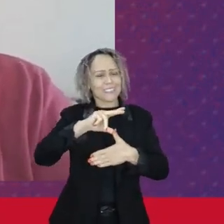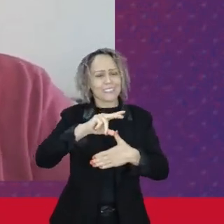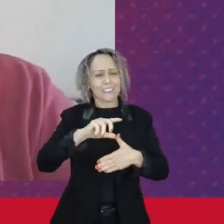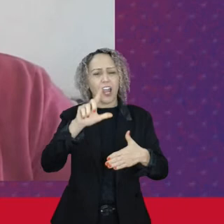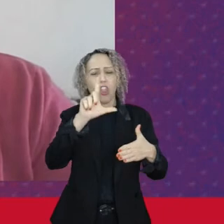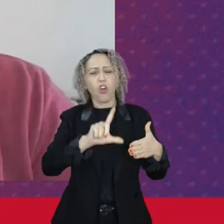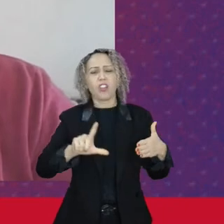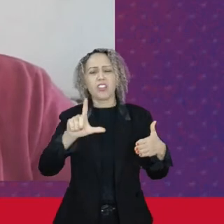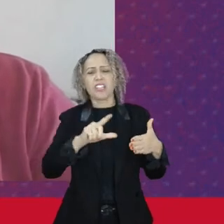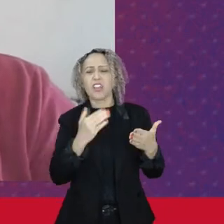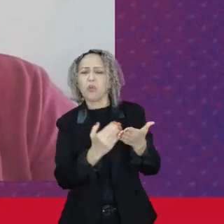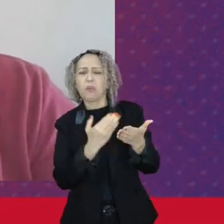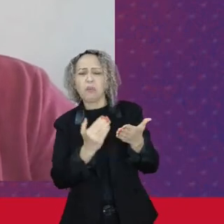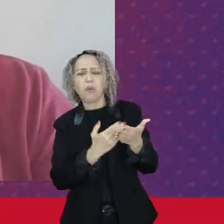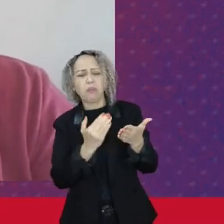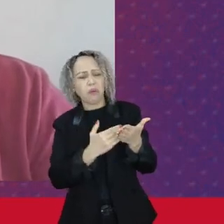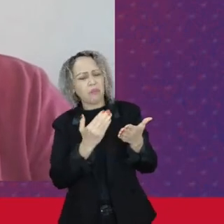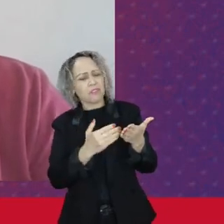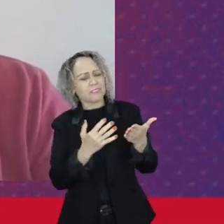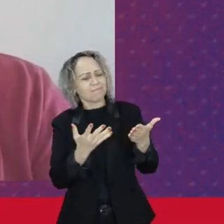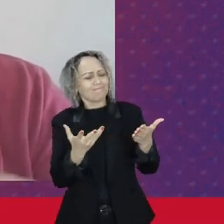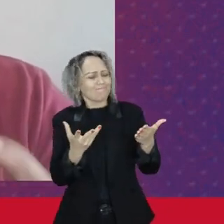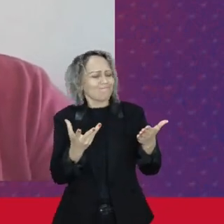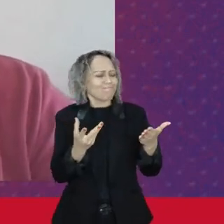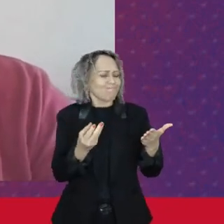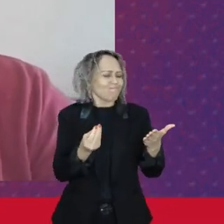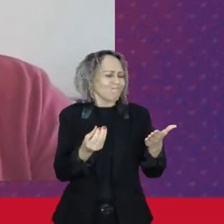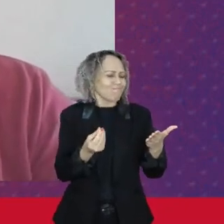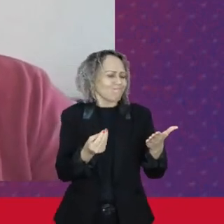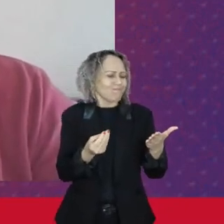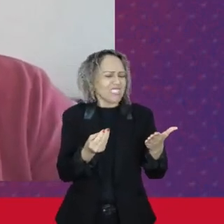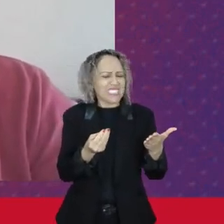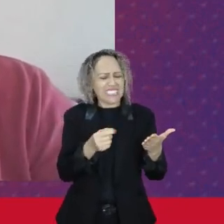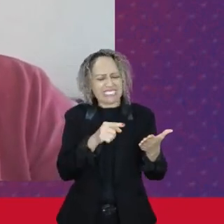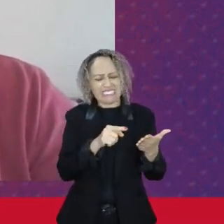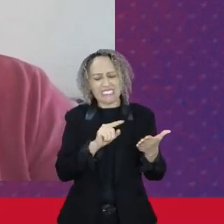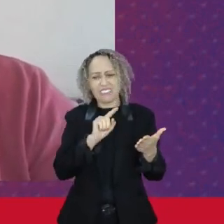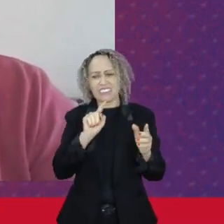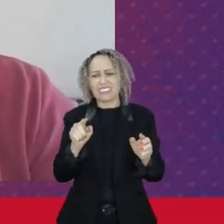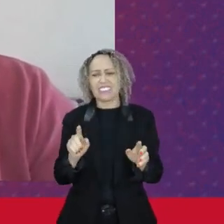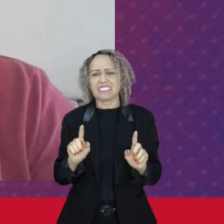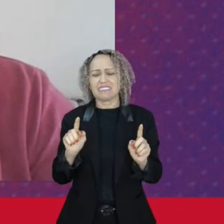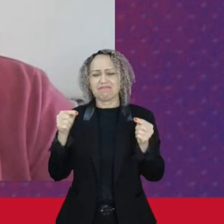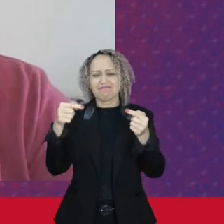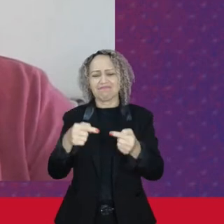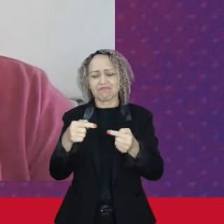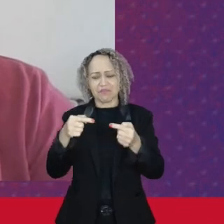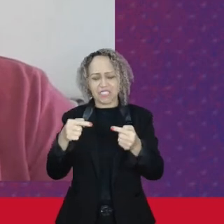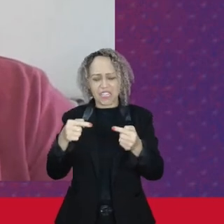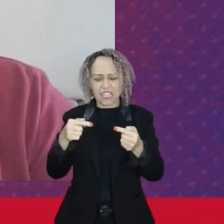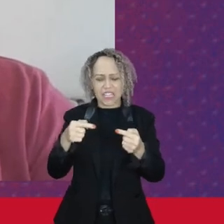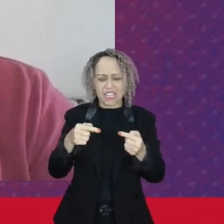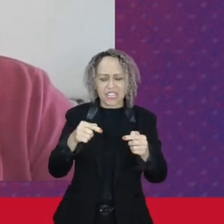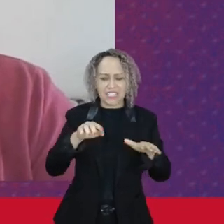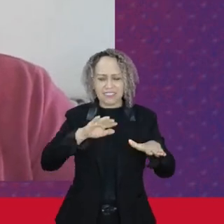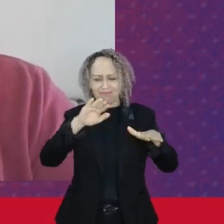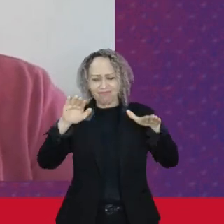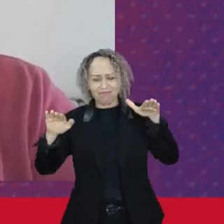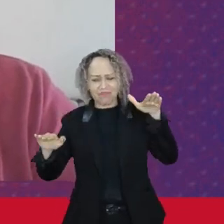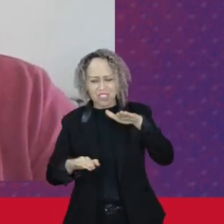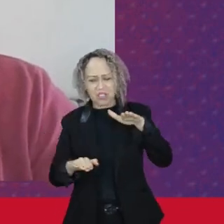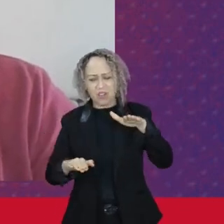muito fincada nos temas das desigualdades territoriais, das